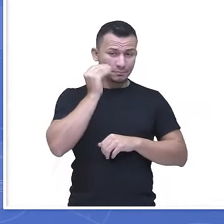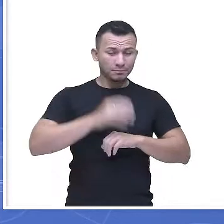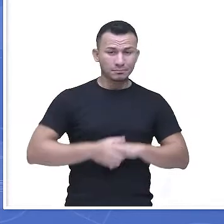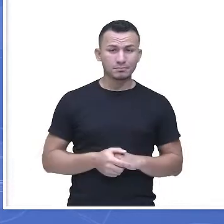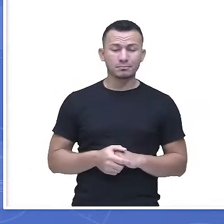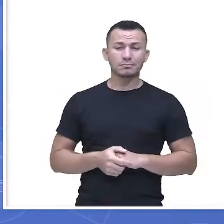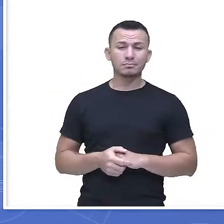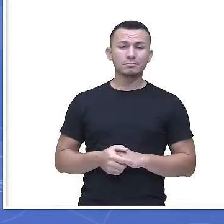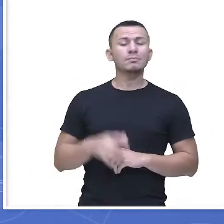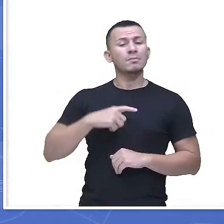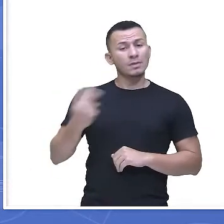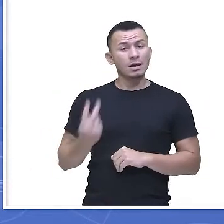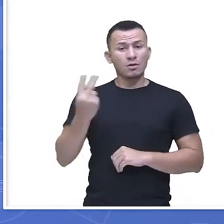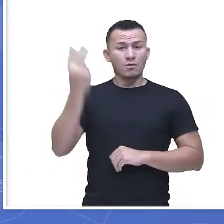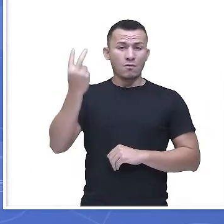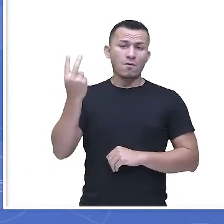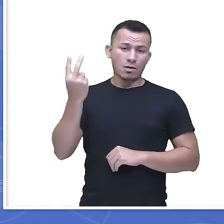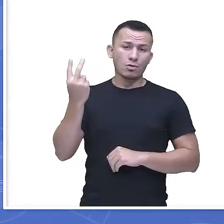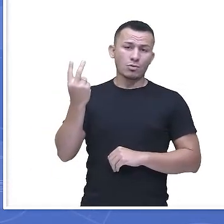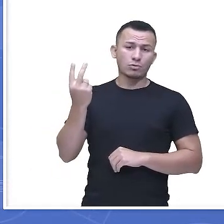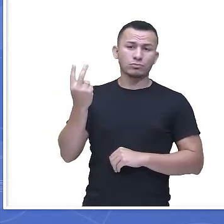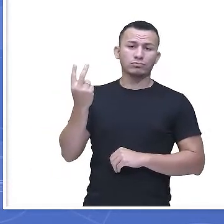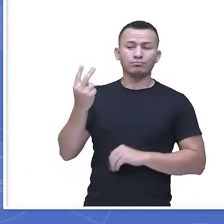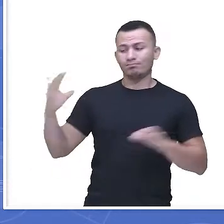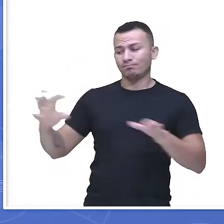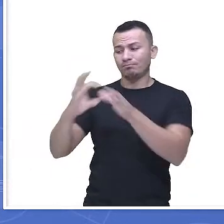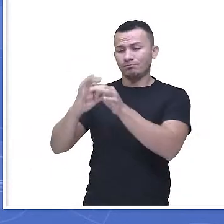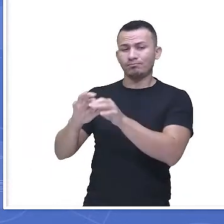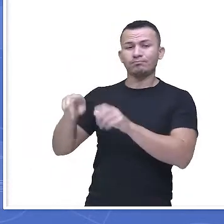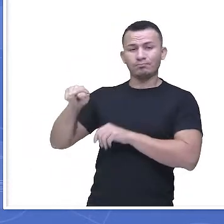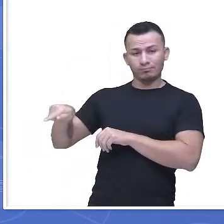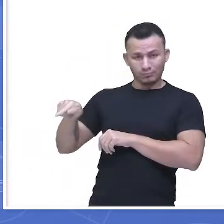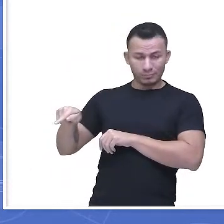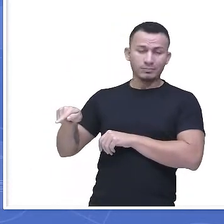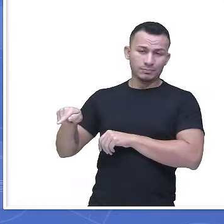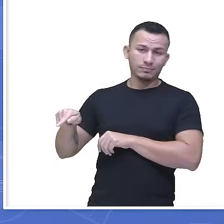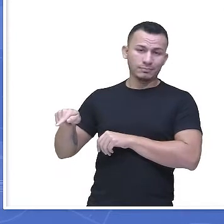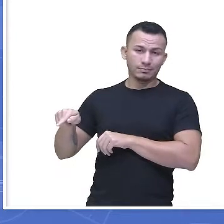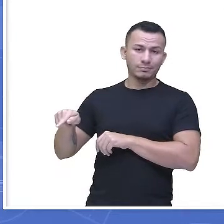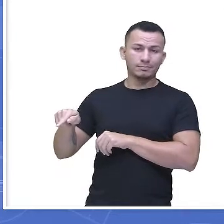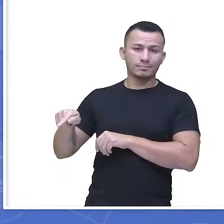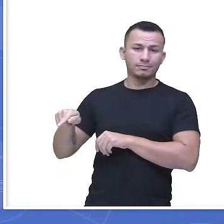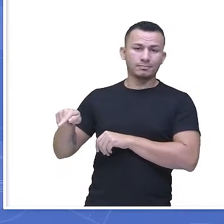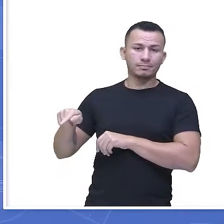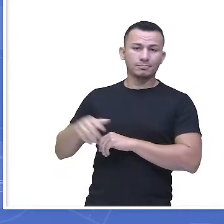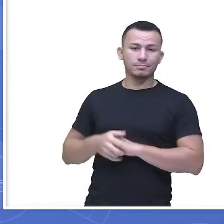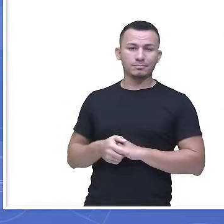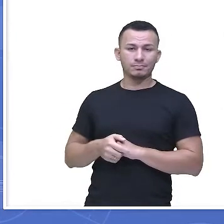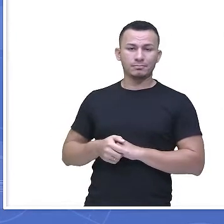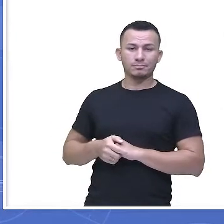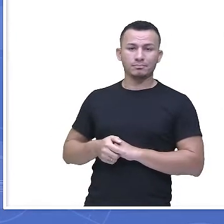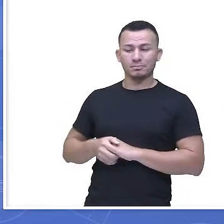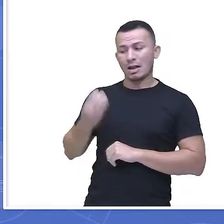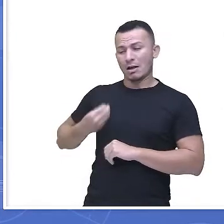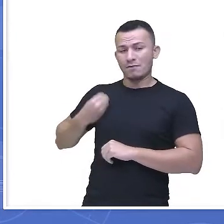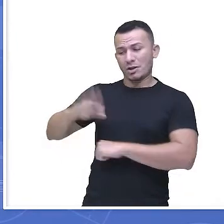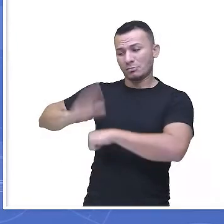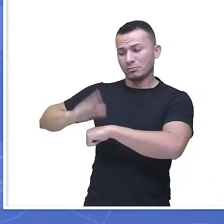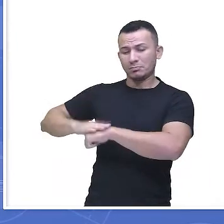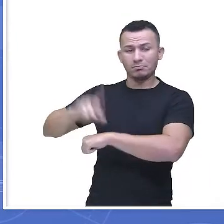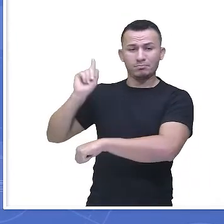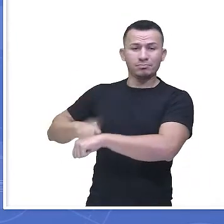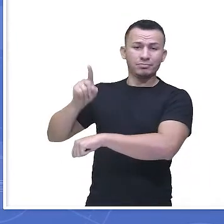que valorizavam a teoria da abiogênese, ou seja, da vida espontânea, que aparecia